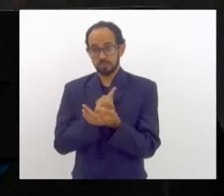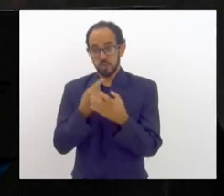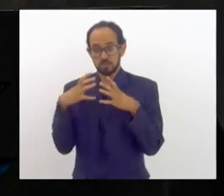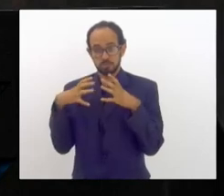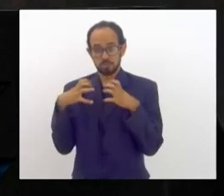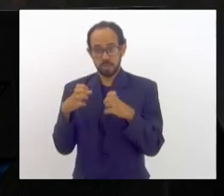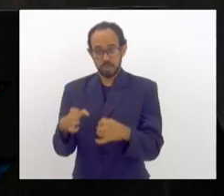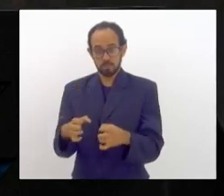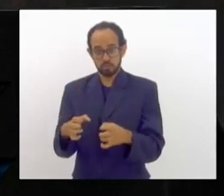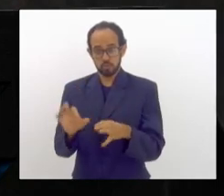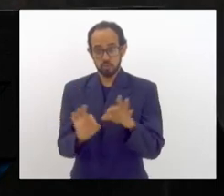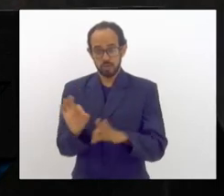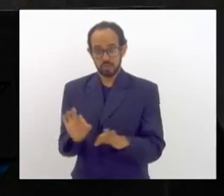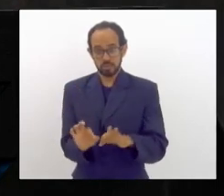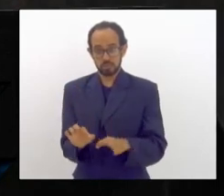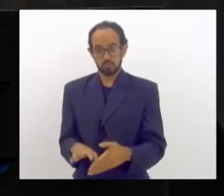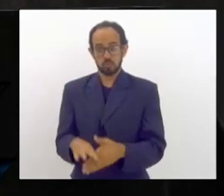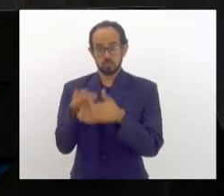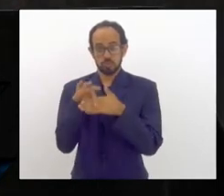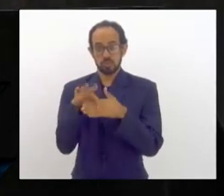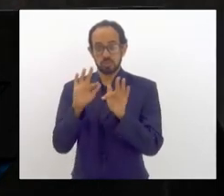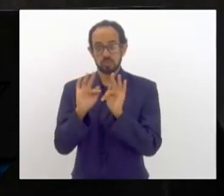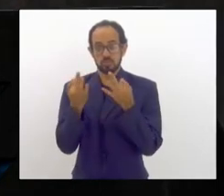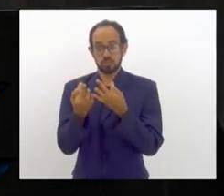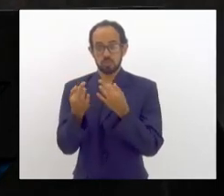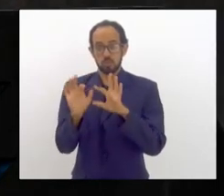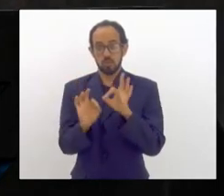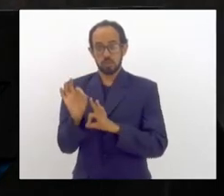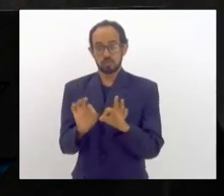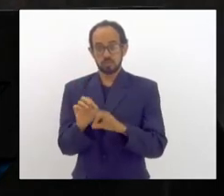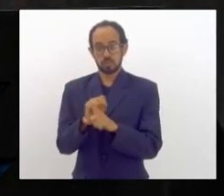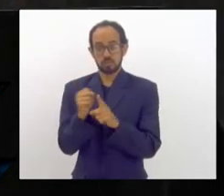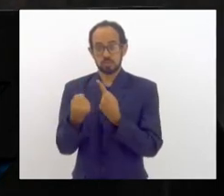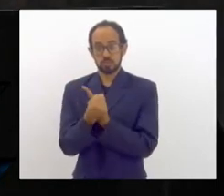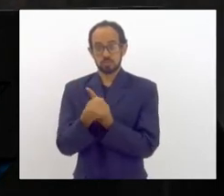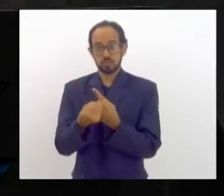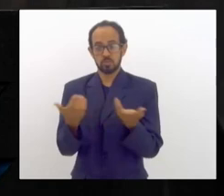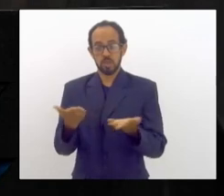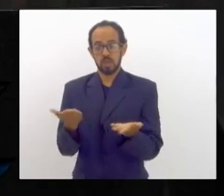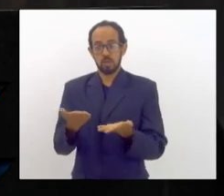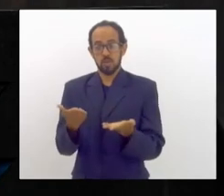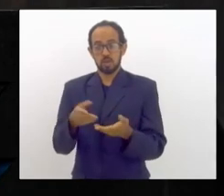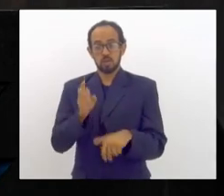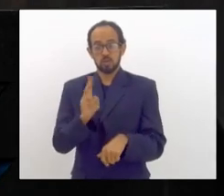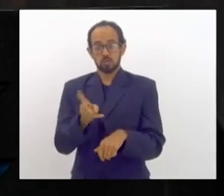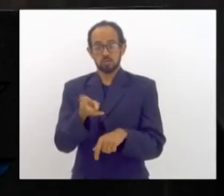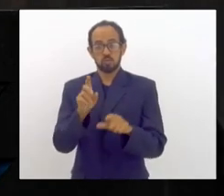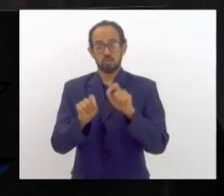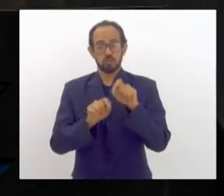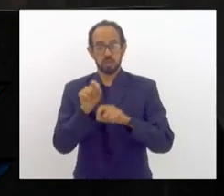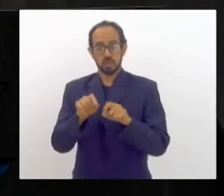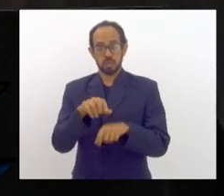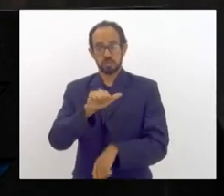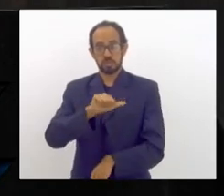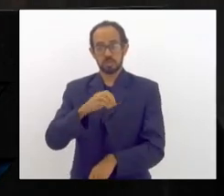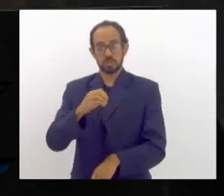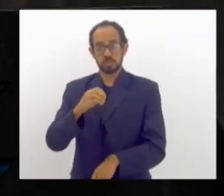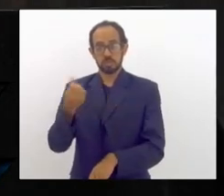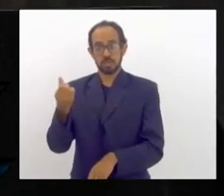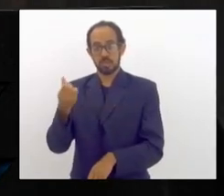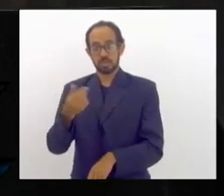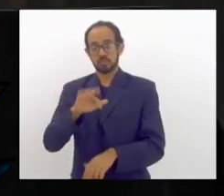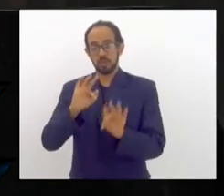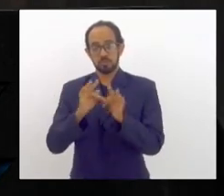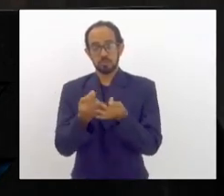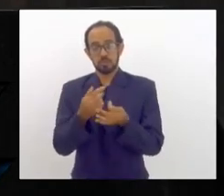organizou com as lideranças das famílias, se organizou com a Secretaria Municipal de Assistência Social, e agora ainda 106 famílias estão na dúvida